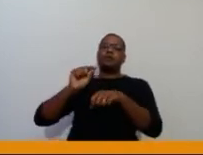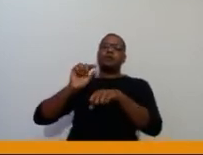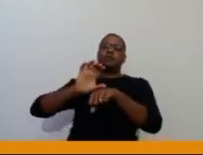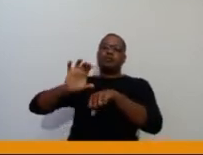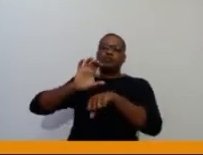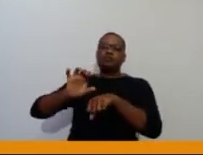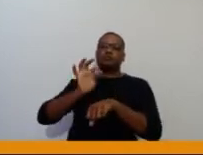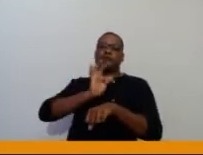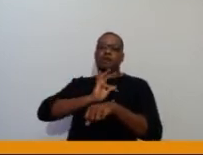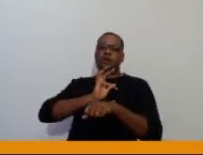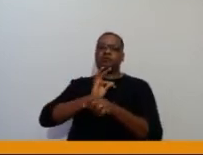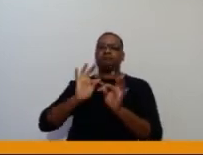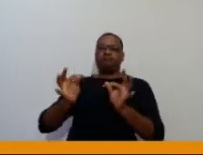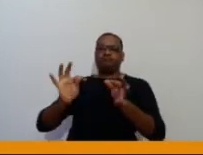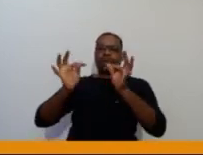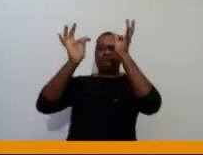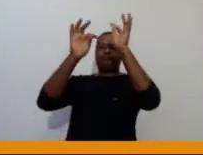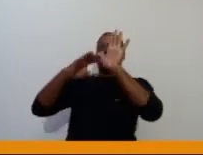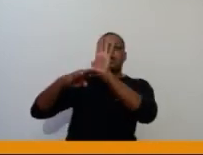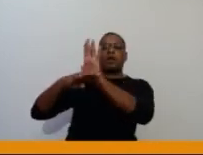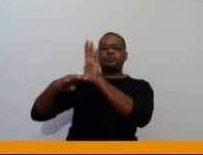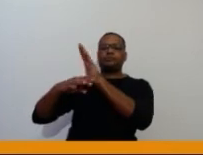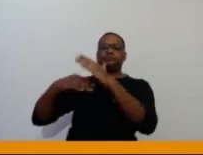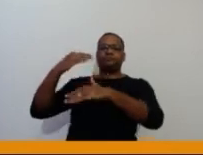melhores condições de trabalho.